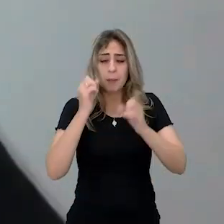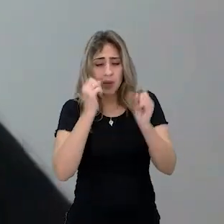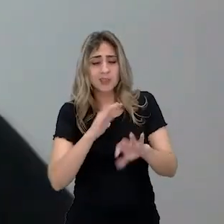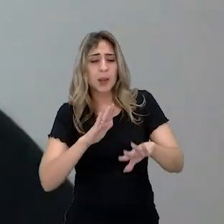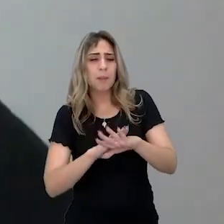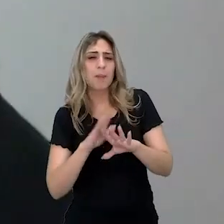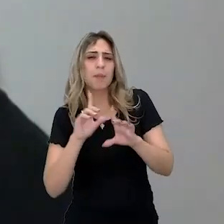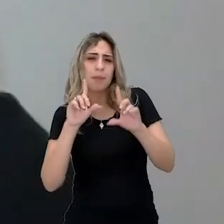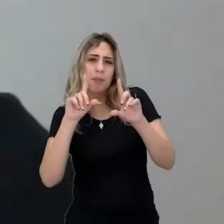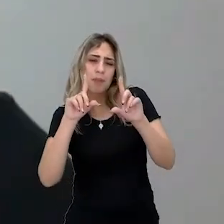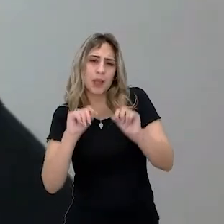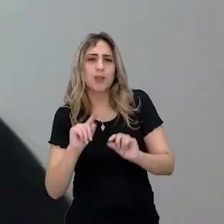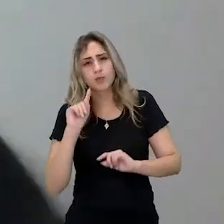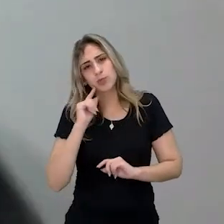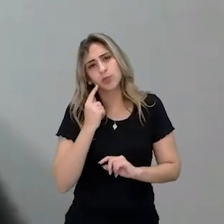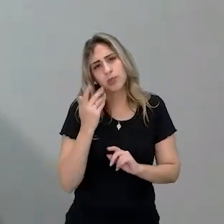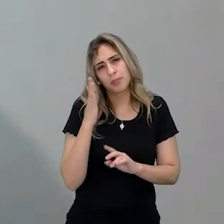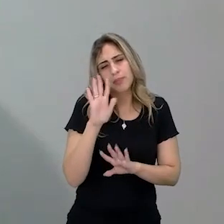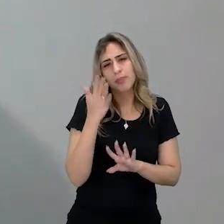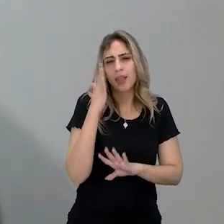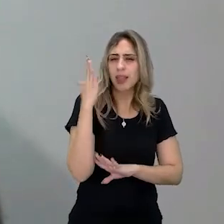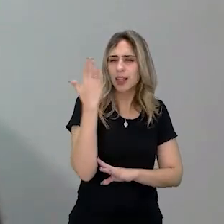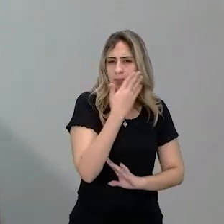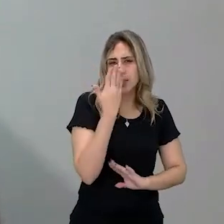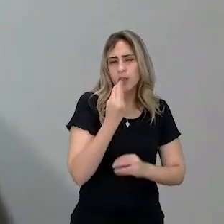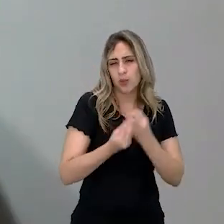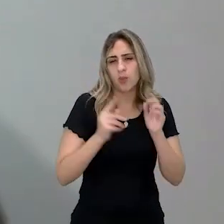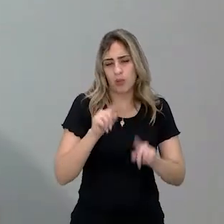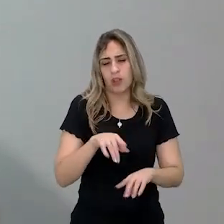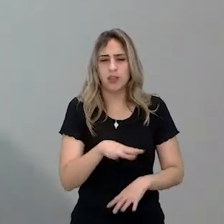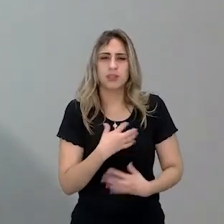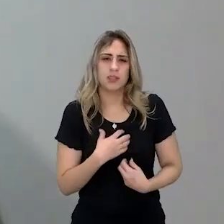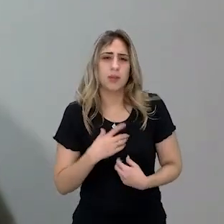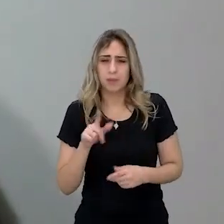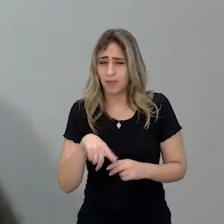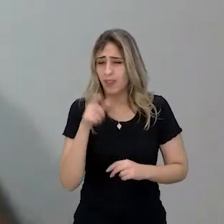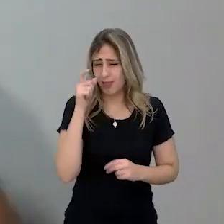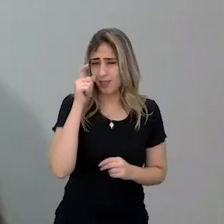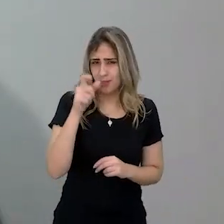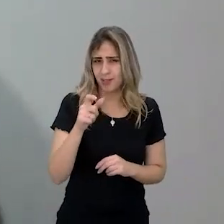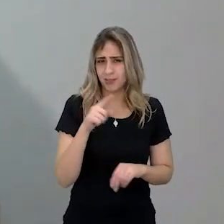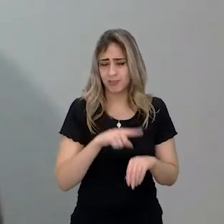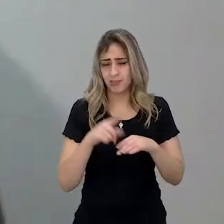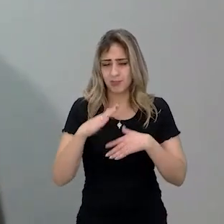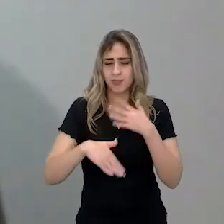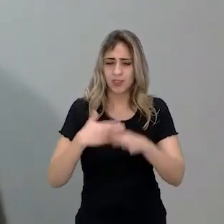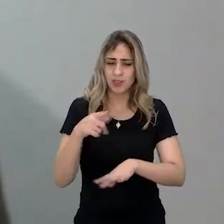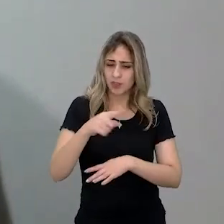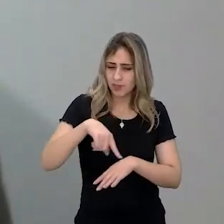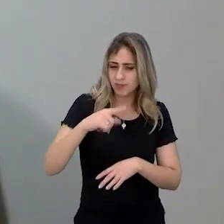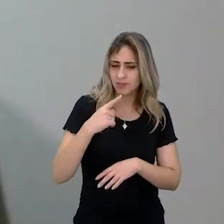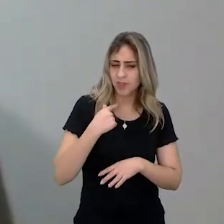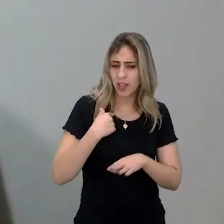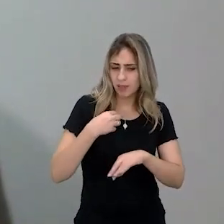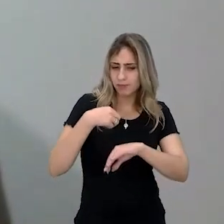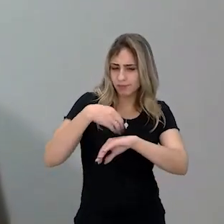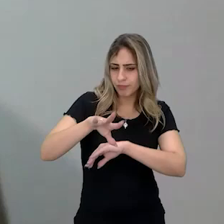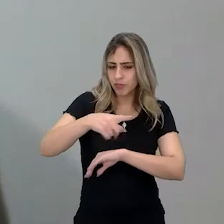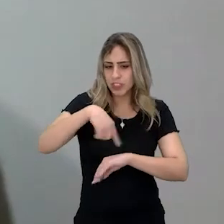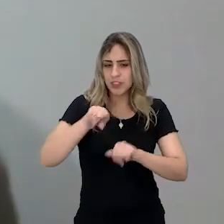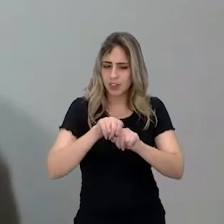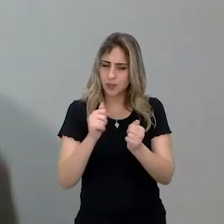ficar transparente como ela deve ser. Mas é muito interessante, eu recomendo muito que vocês façam isso com os